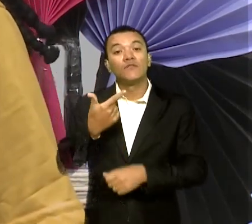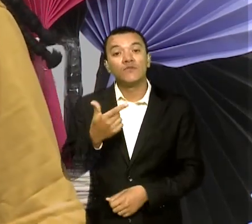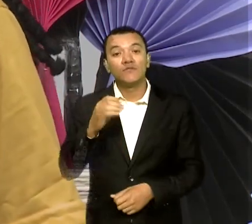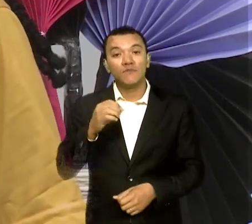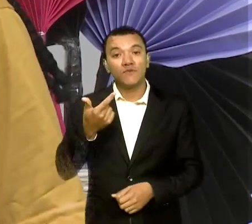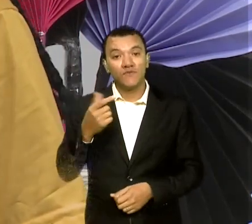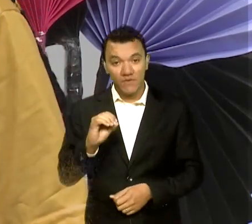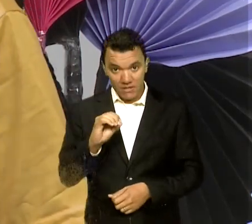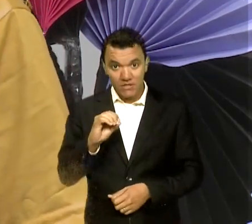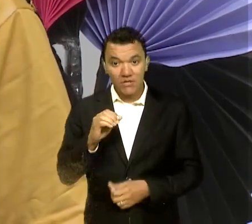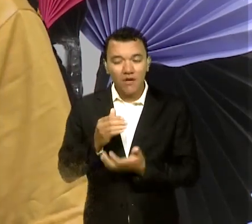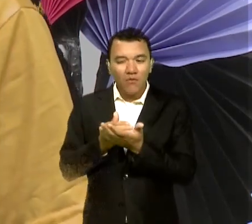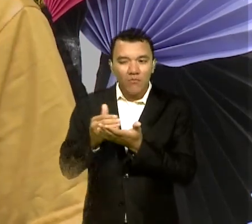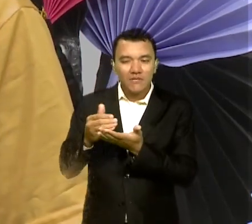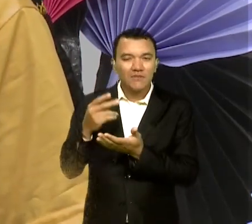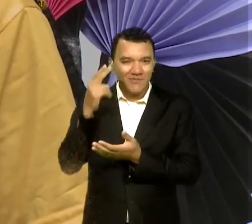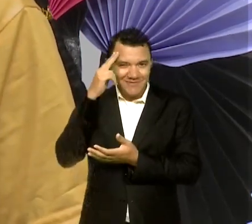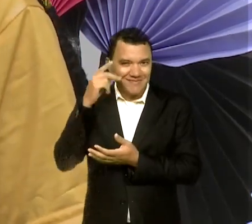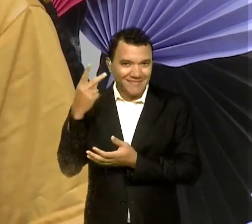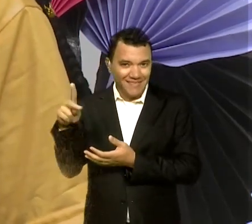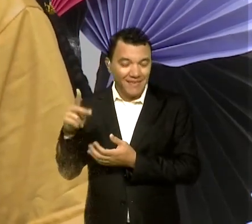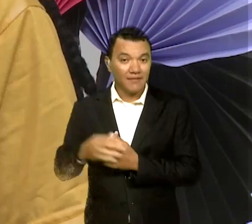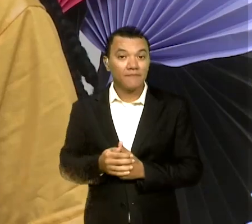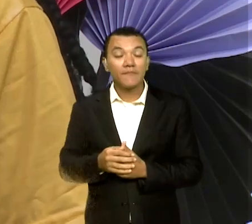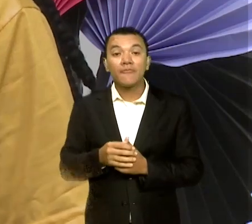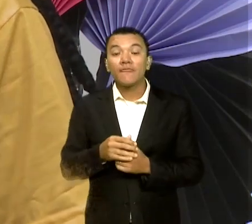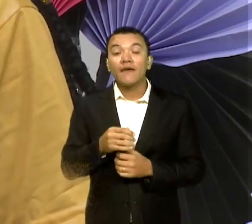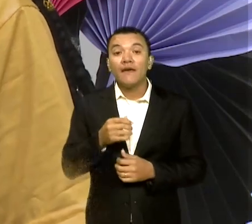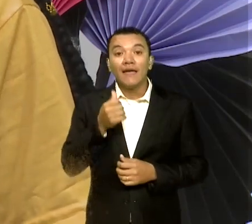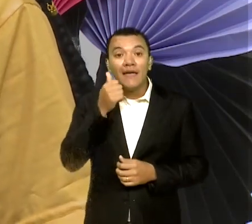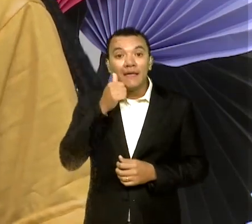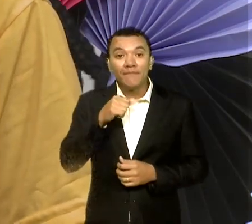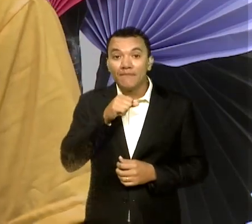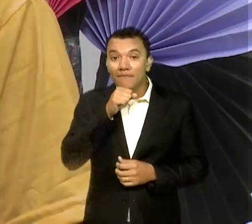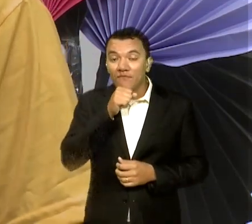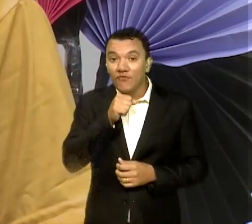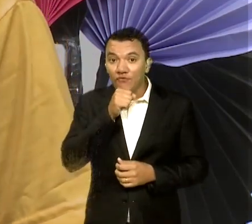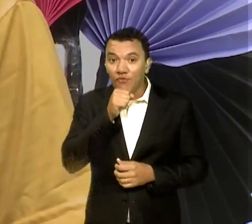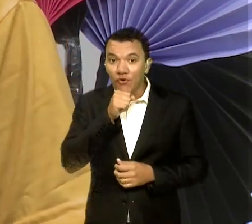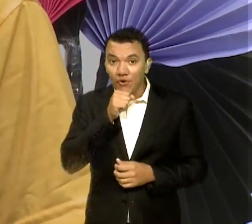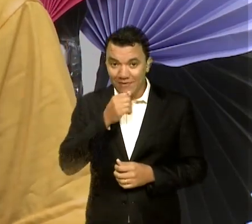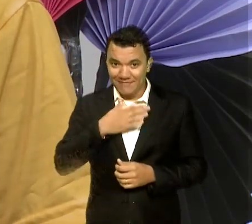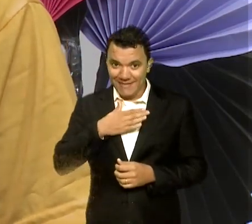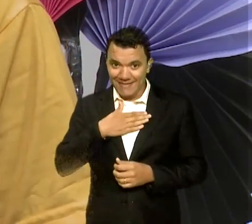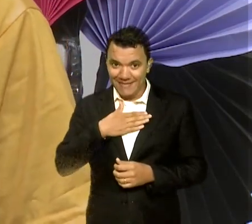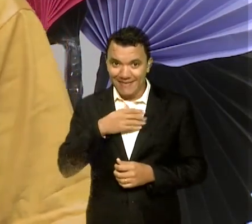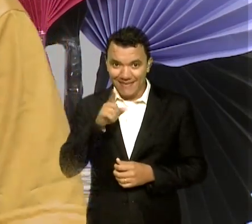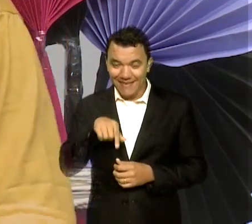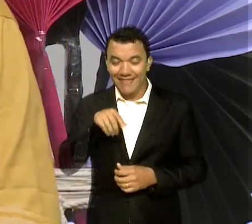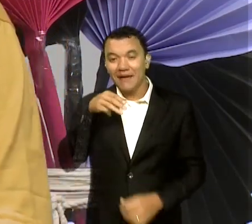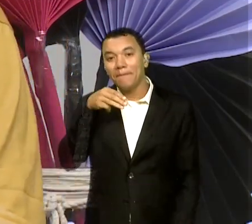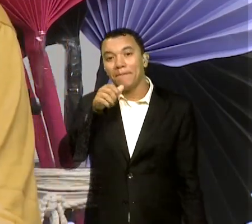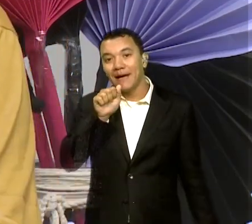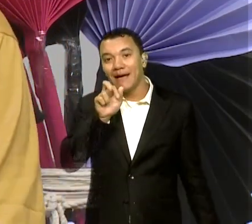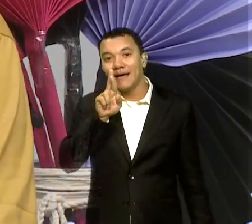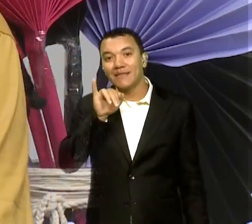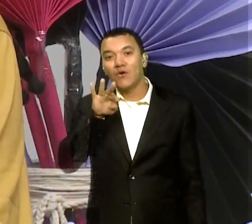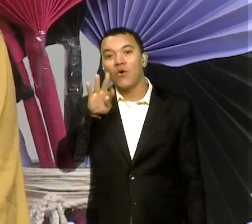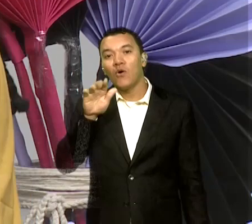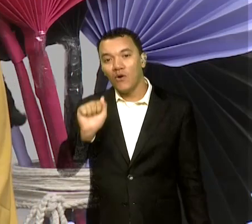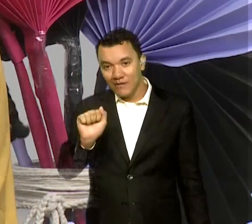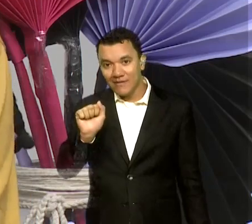sonho dela. A minha avó, que sempre foi a grande incentivadora, a Maricota, ela sempre